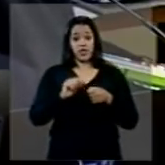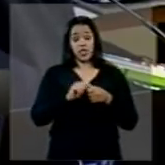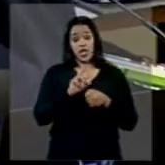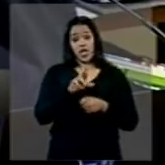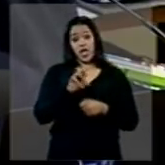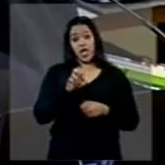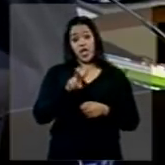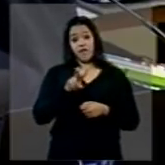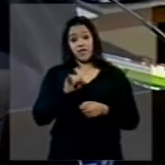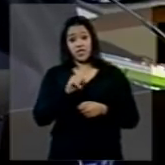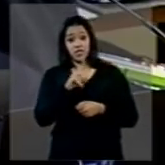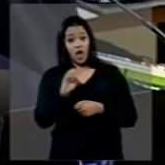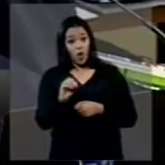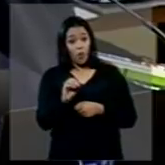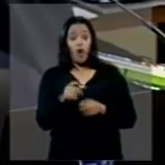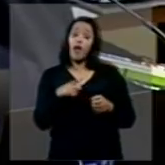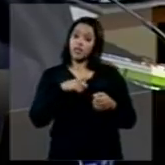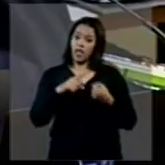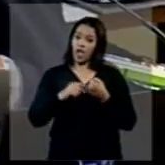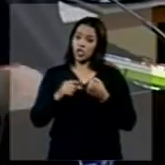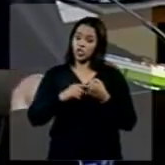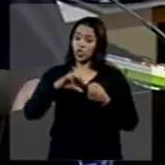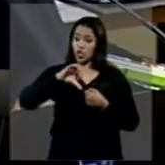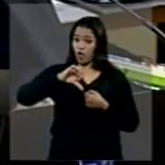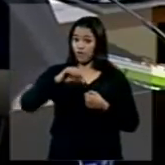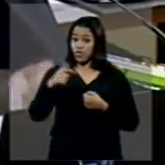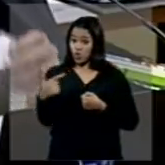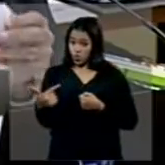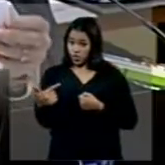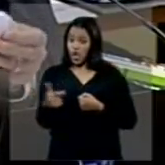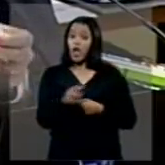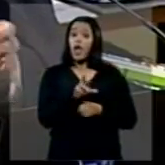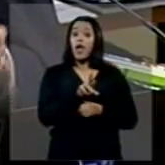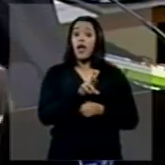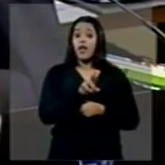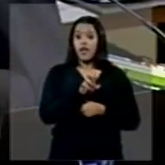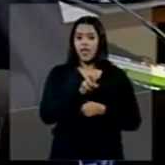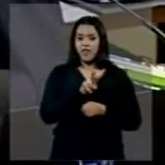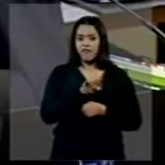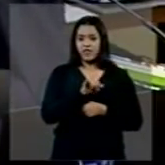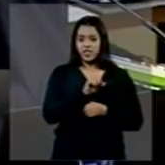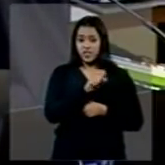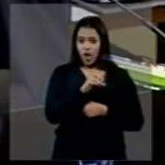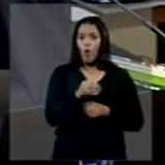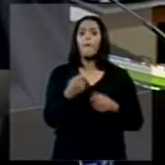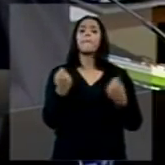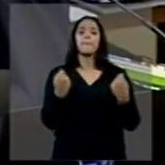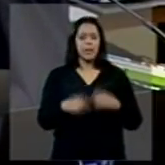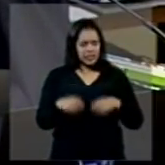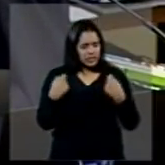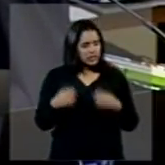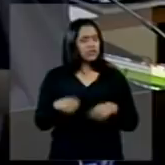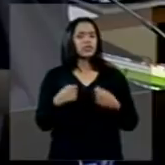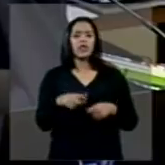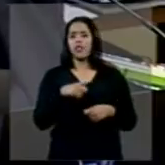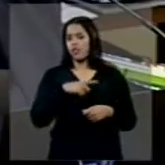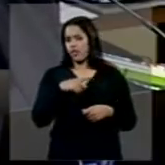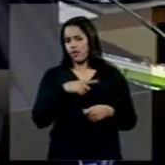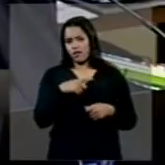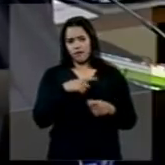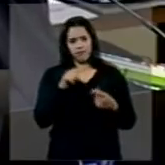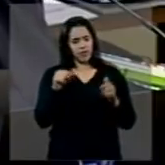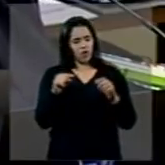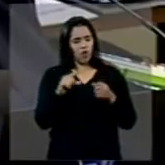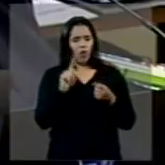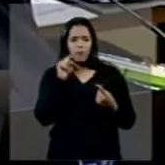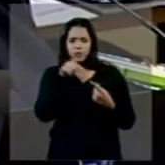com base no artigo 92, a revisão eleitoral exige requisitos objetivos. Diz o